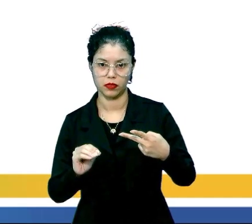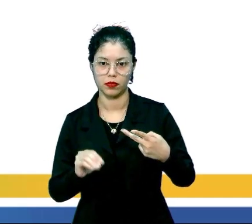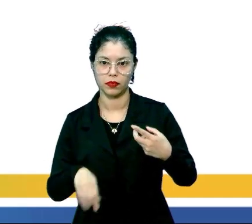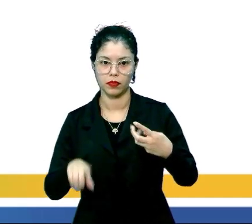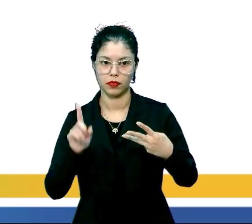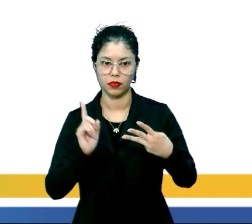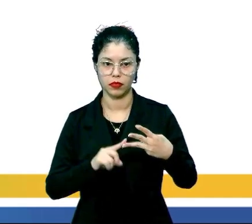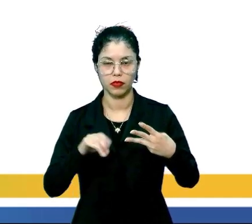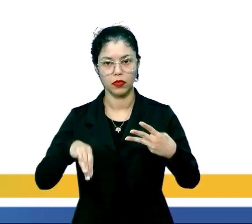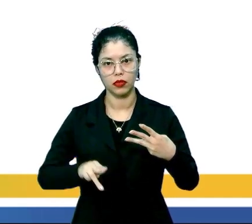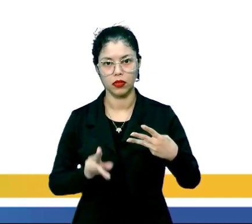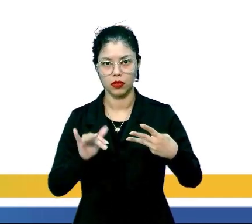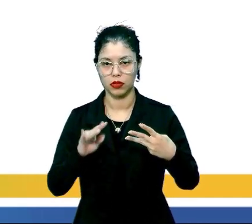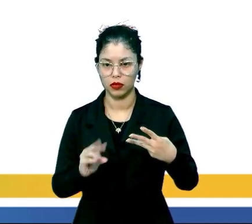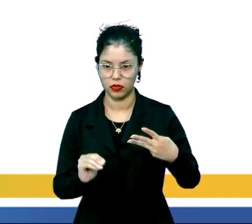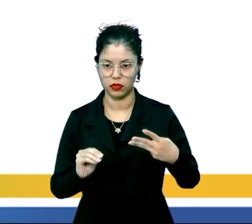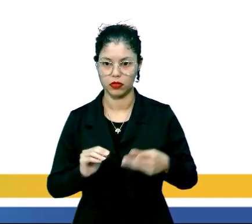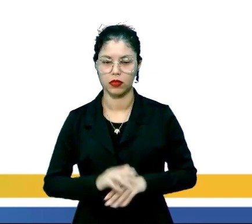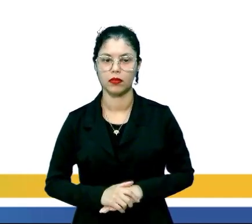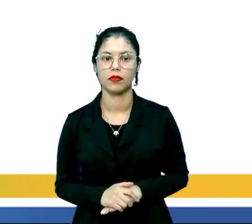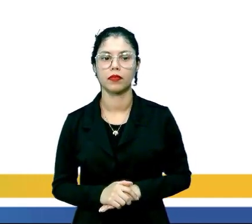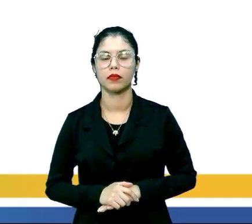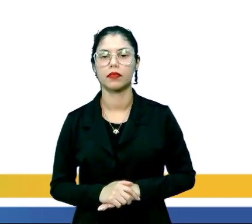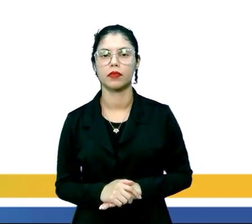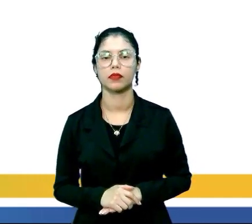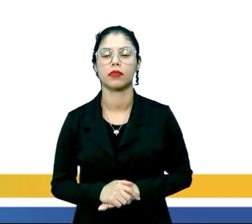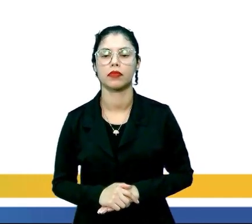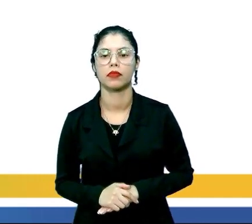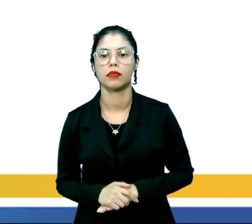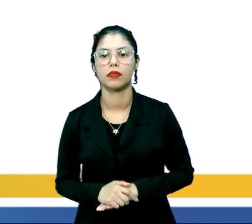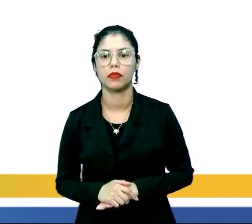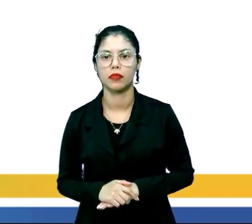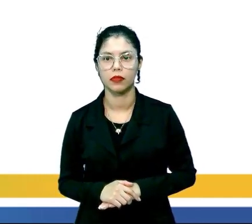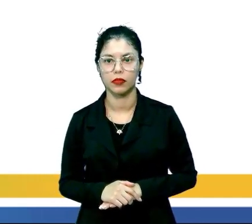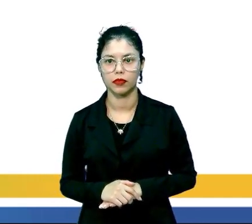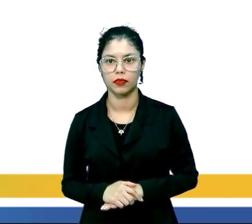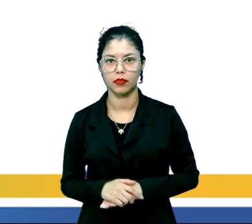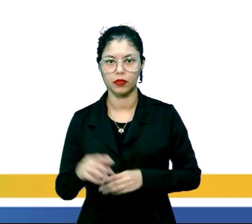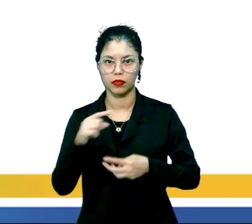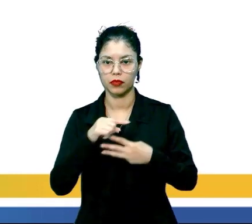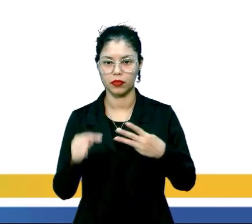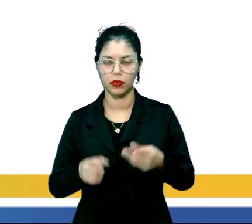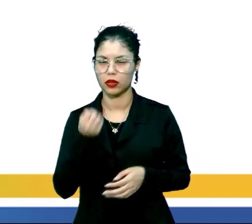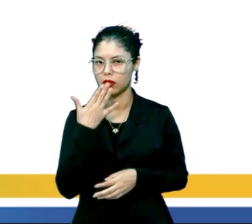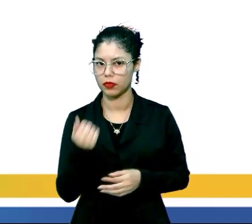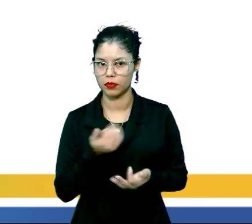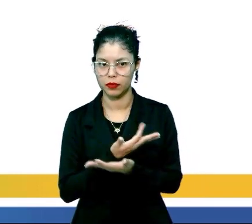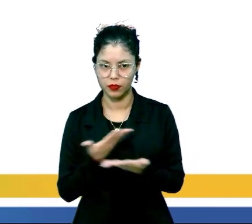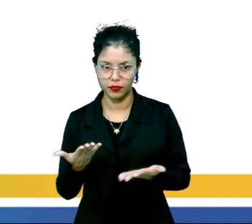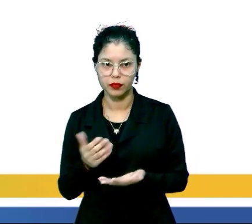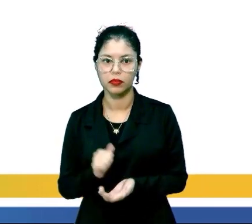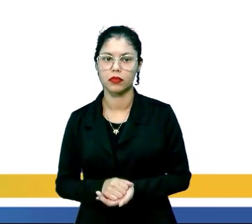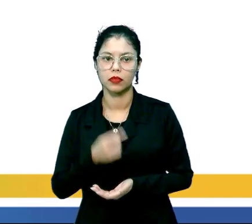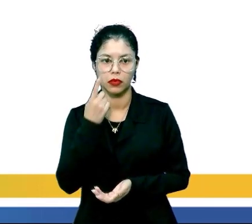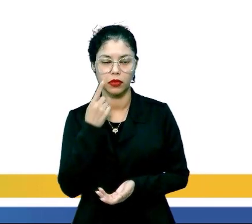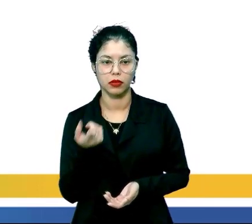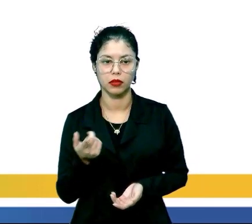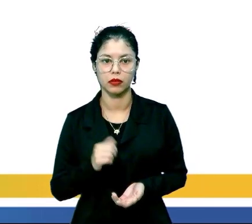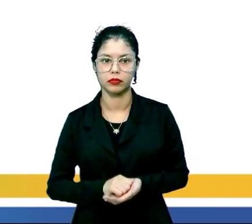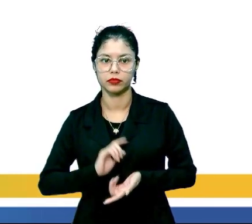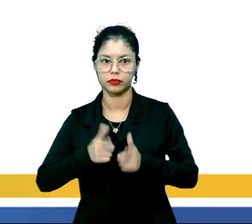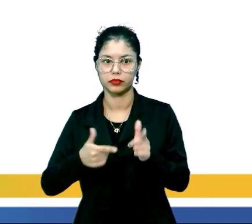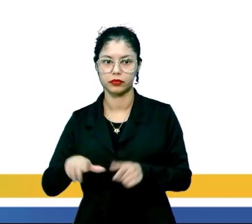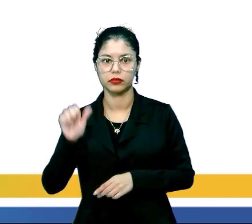que é 719, e por fim, né, por último, o metano, que é 890. Tudo bem, pessoal? Então olha aí o nosso